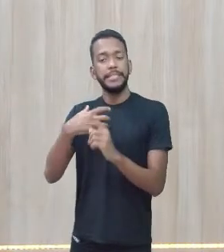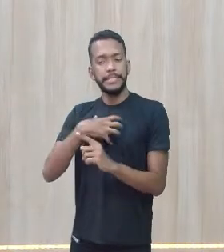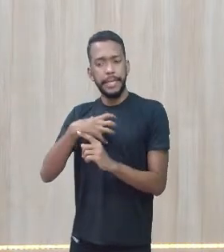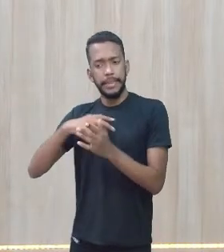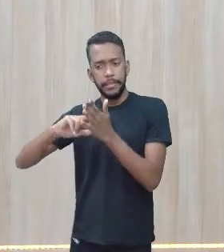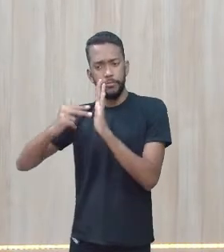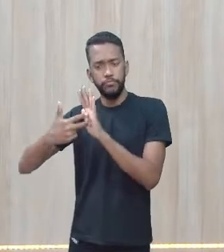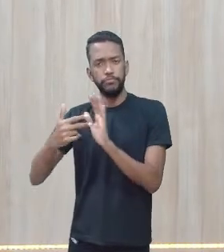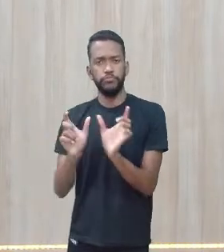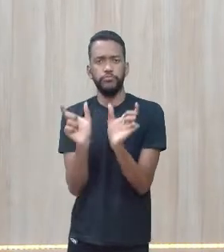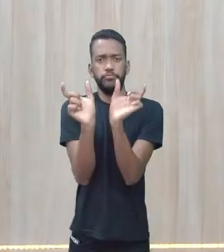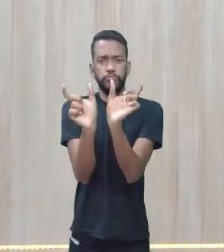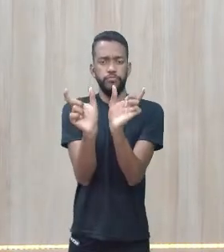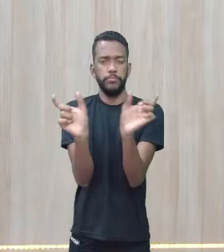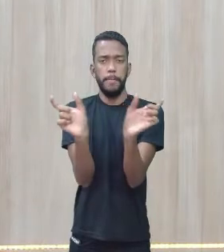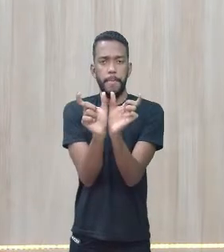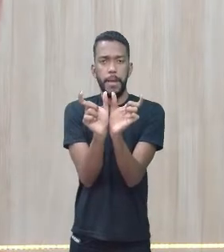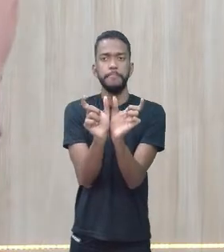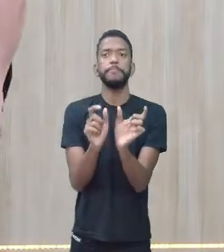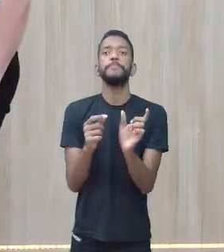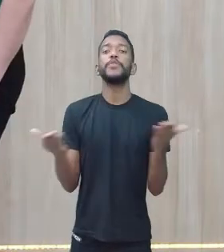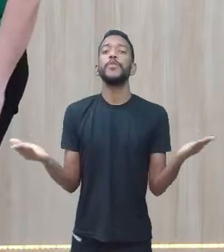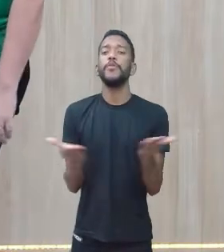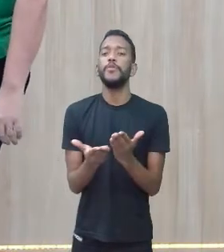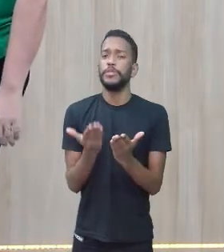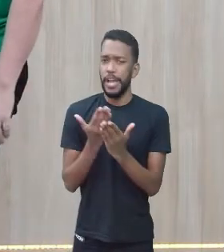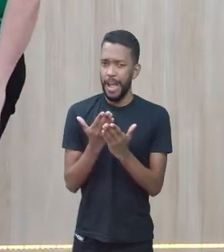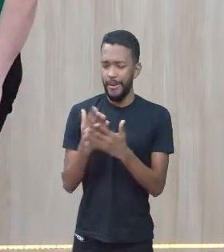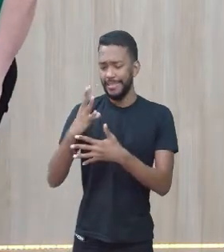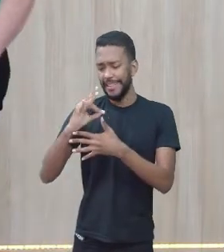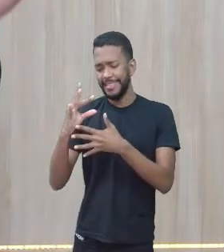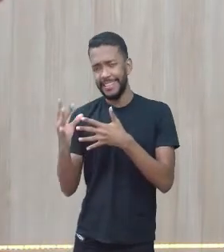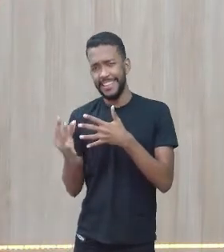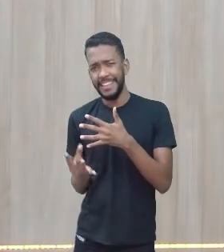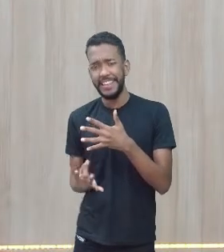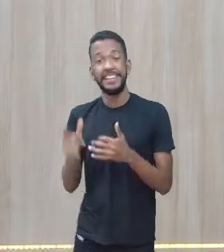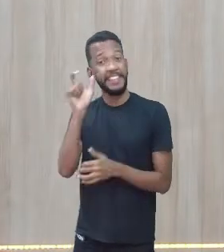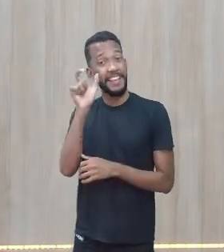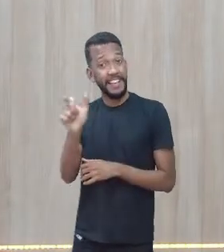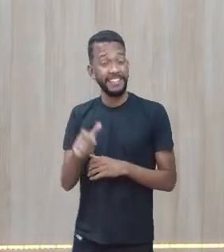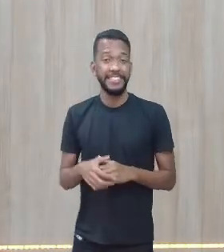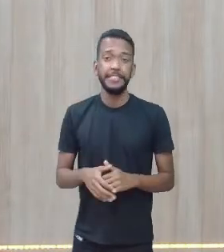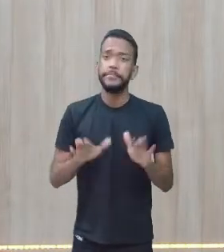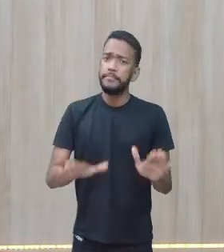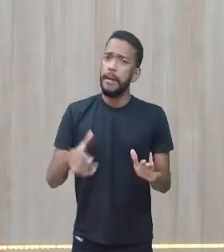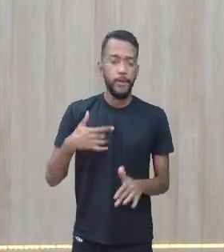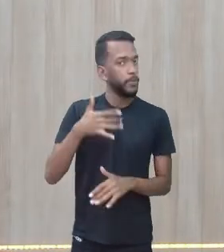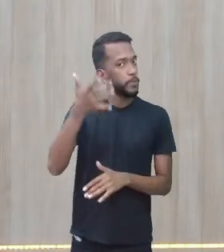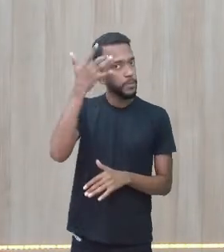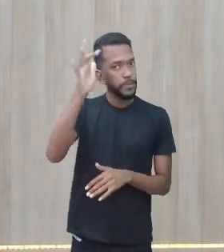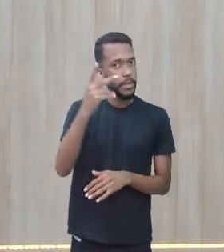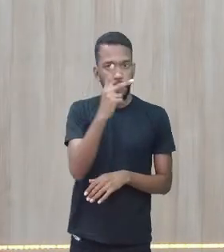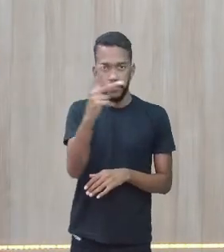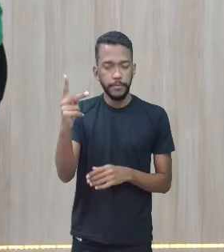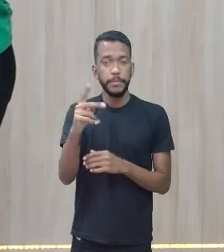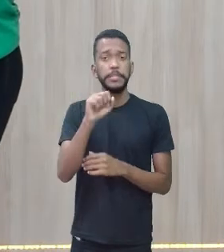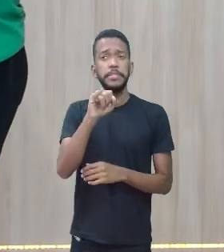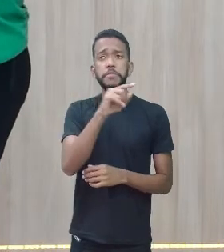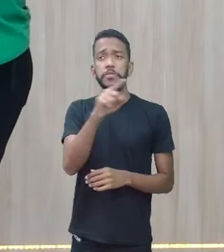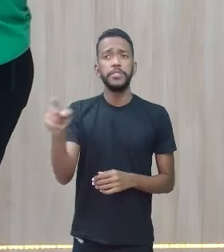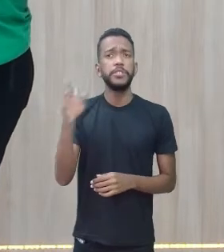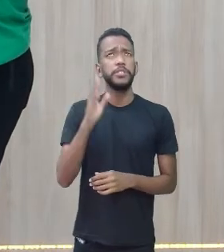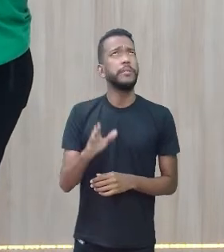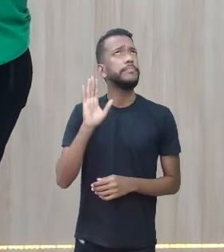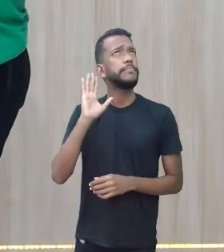hoje. E está bem interessante. Então, eu não sei se vocês já ouviram falar nessa